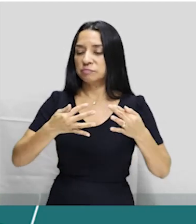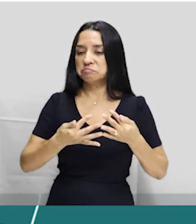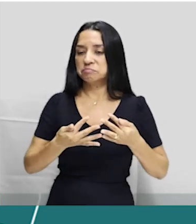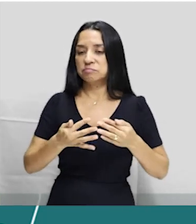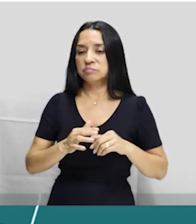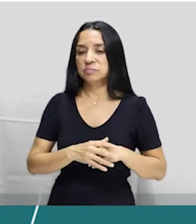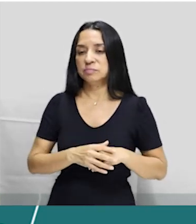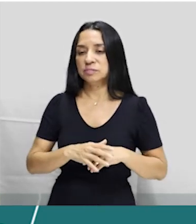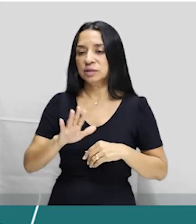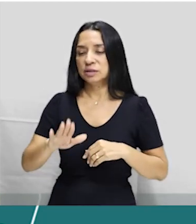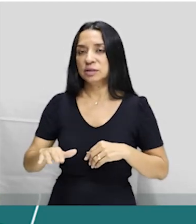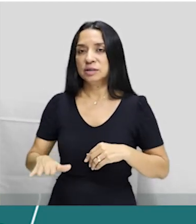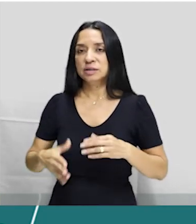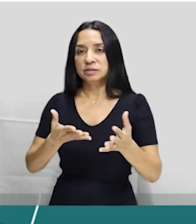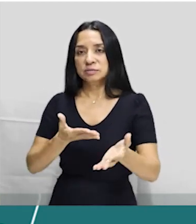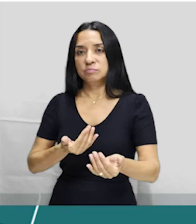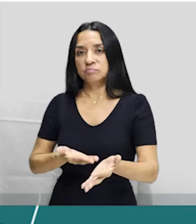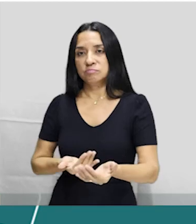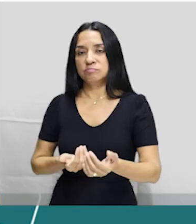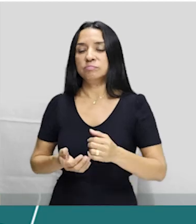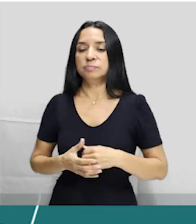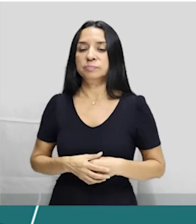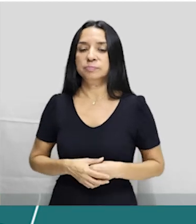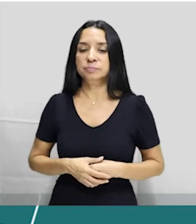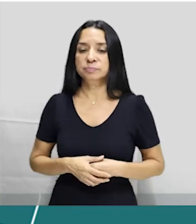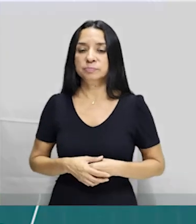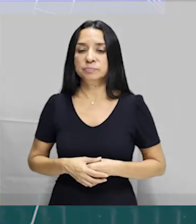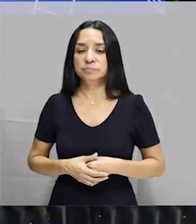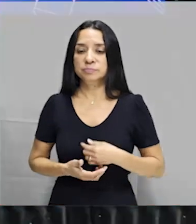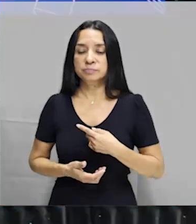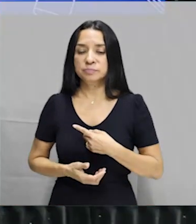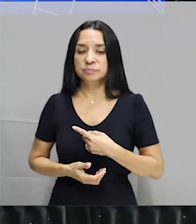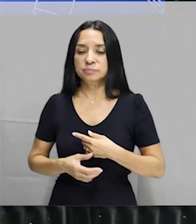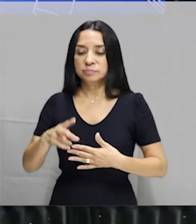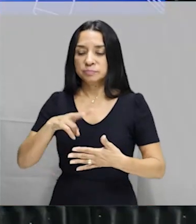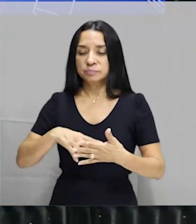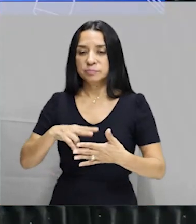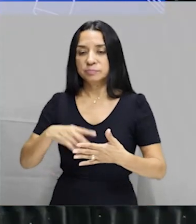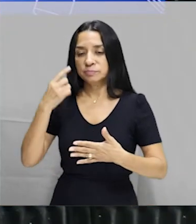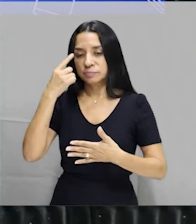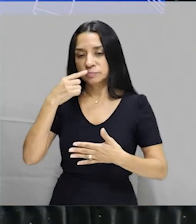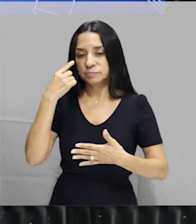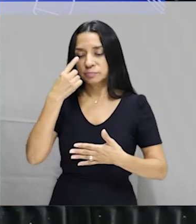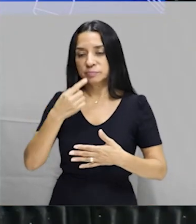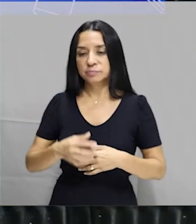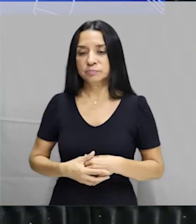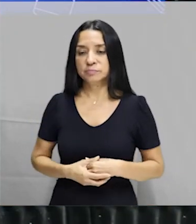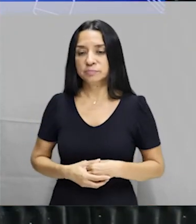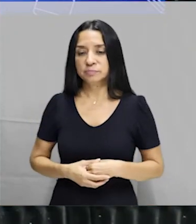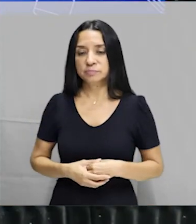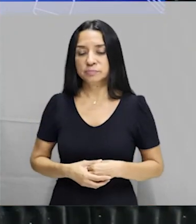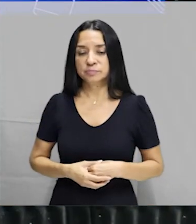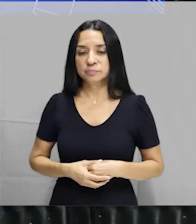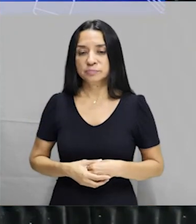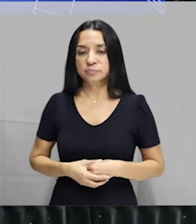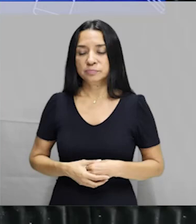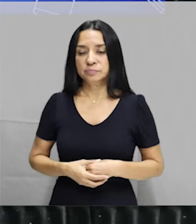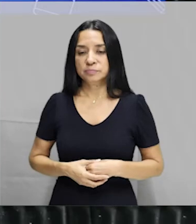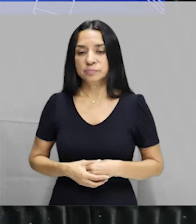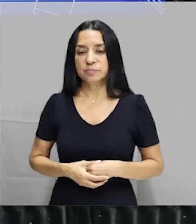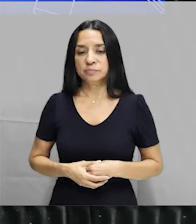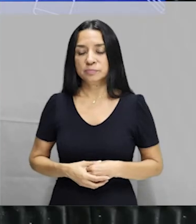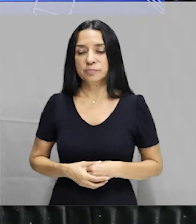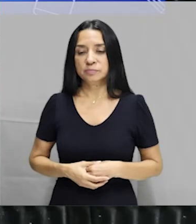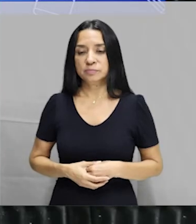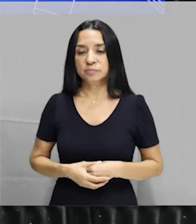familiares, crianças e jovens, tá? Então, buenos dias, como estás, como están, como te va, como